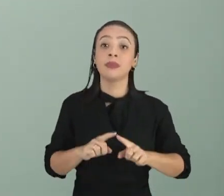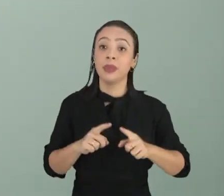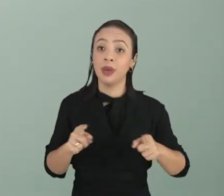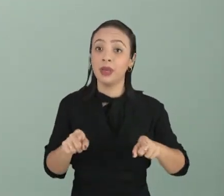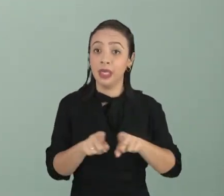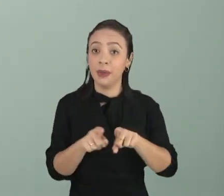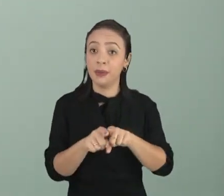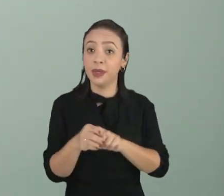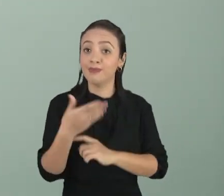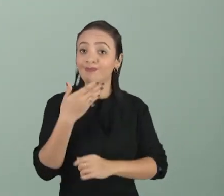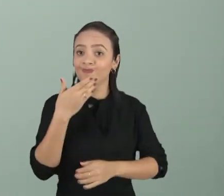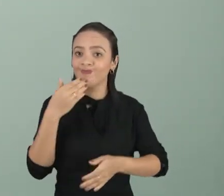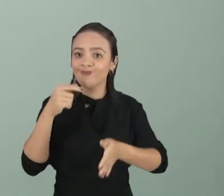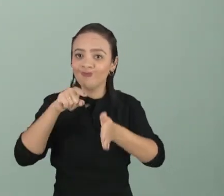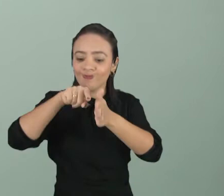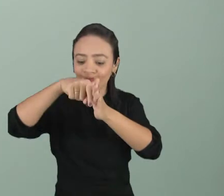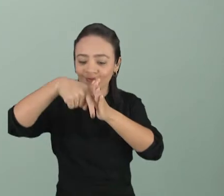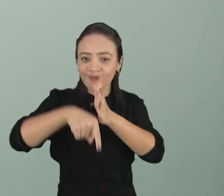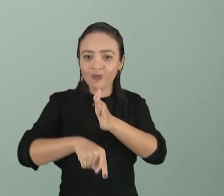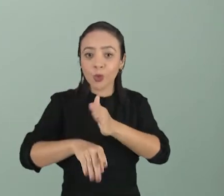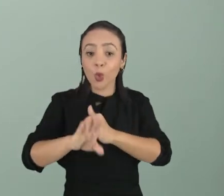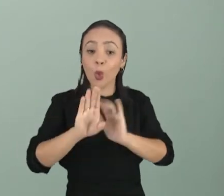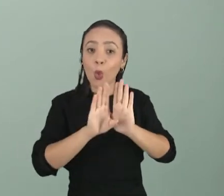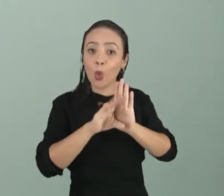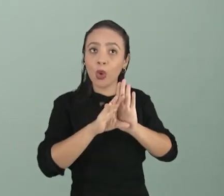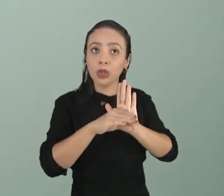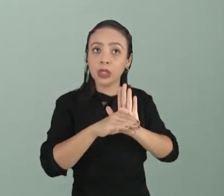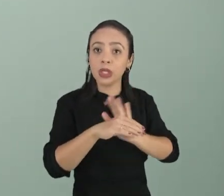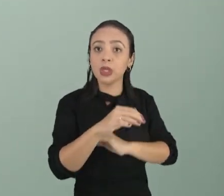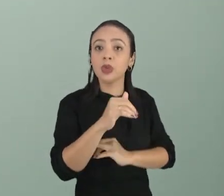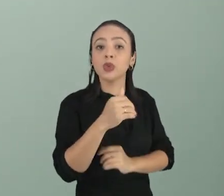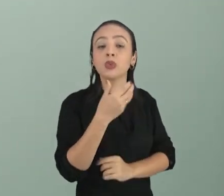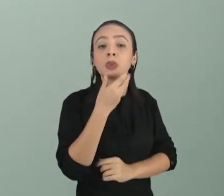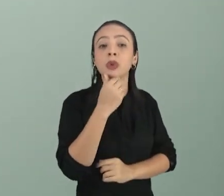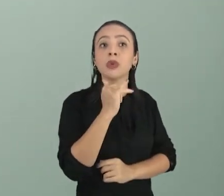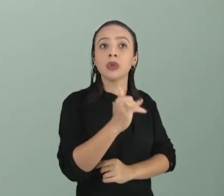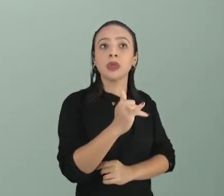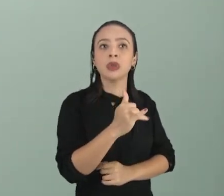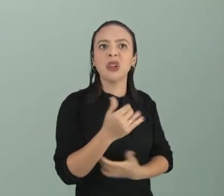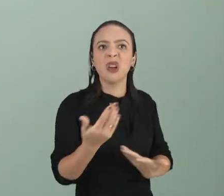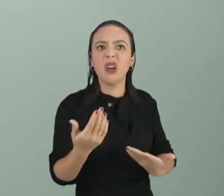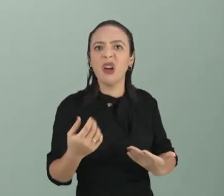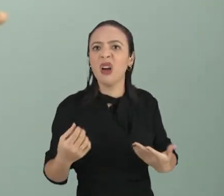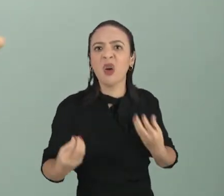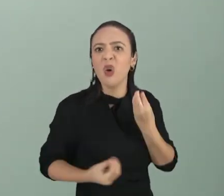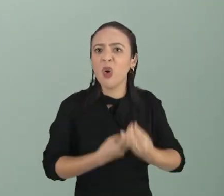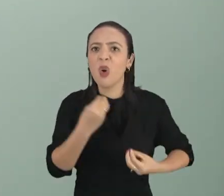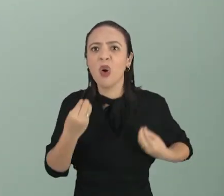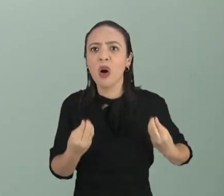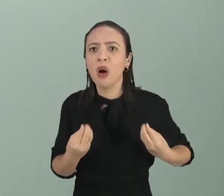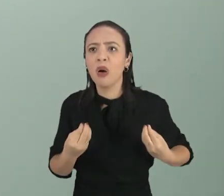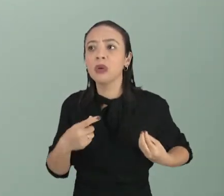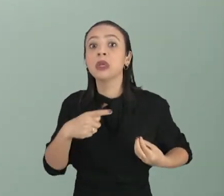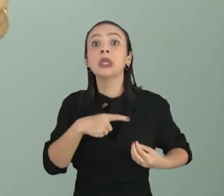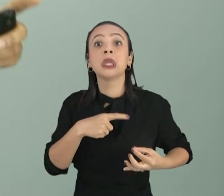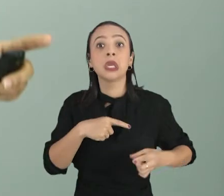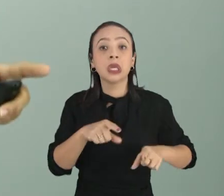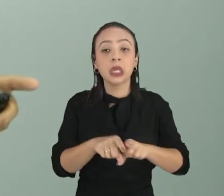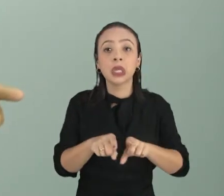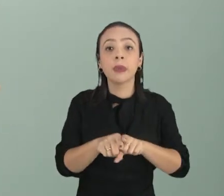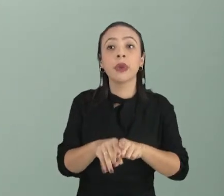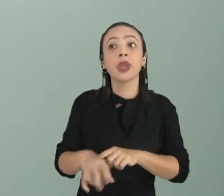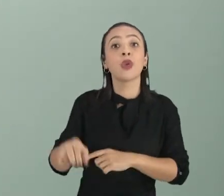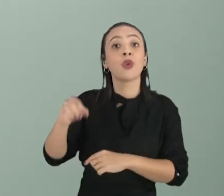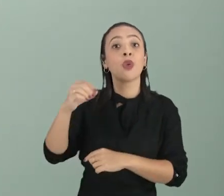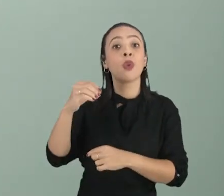mais aprofundada, vejam que no conceito do Felipe, quando ele diz que absurdo, ele tem ideologias, ele tem